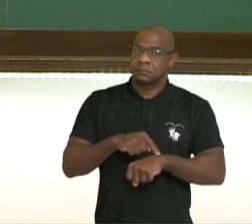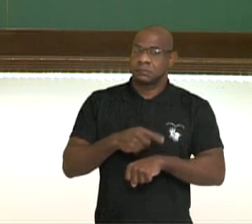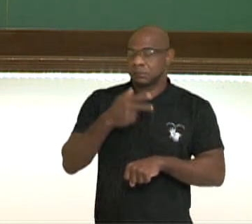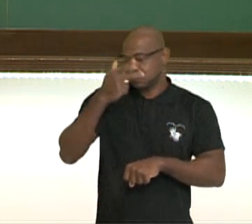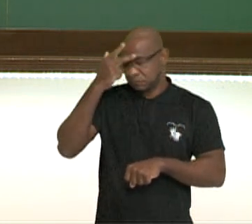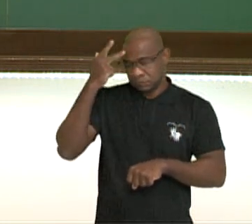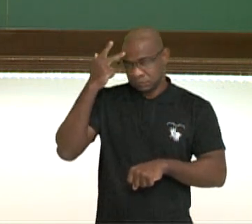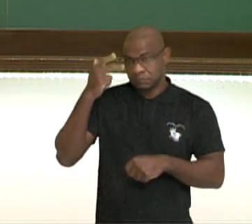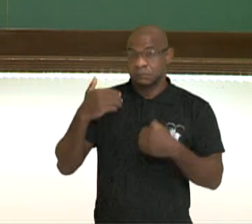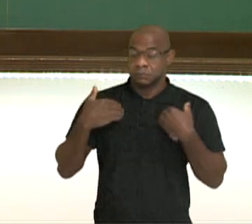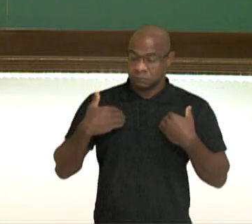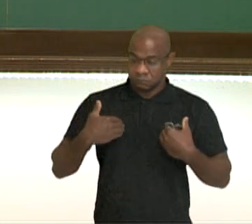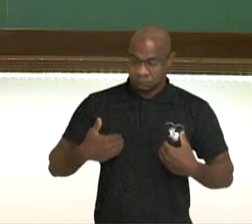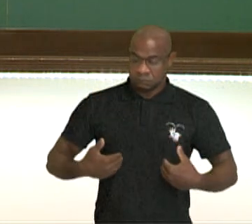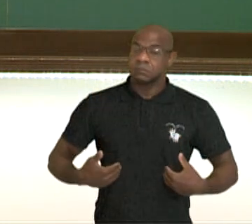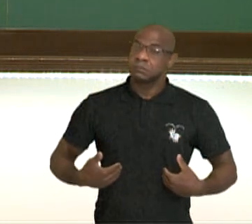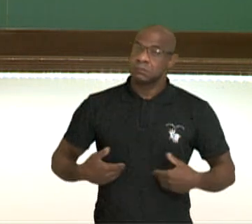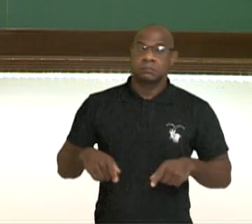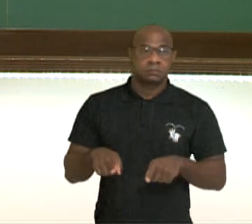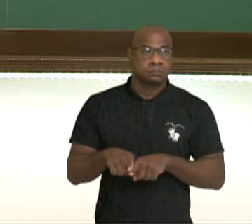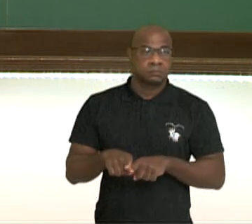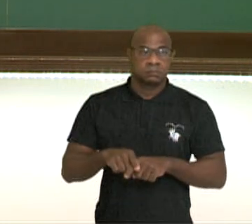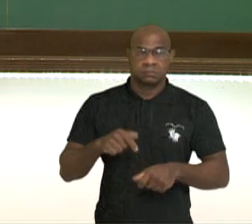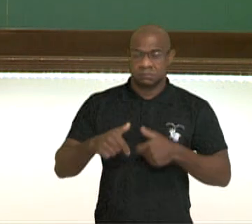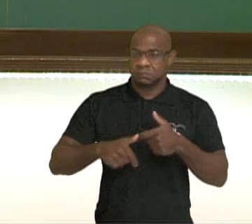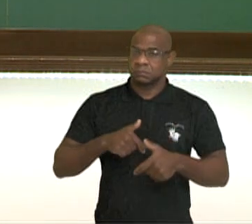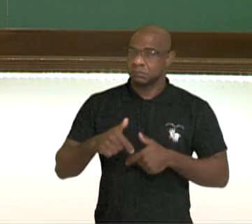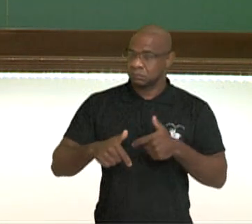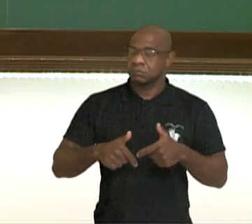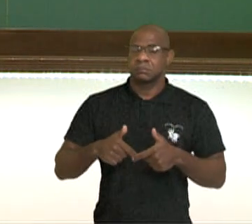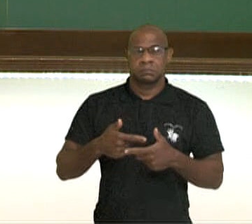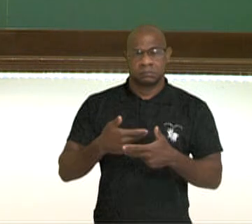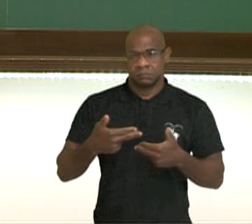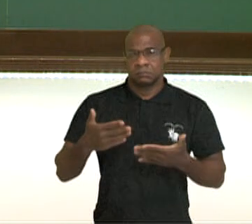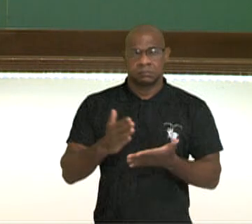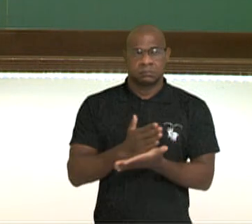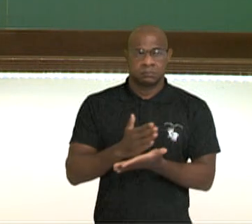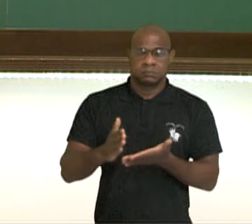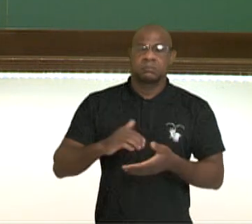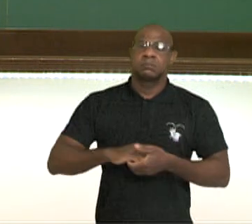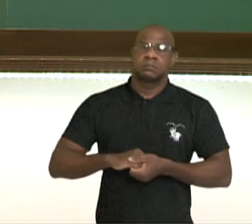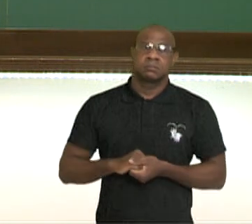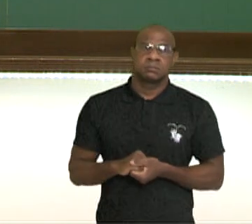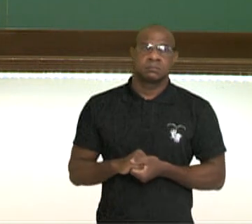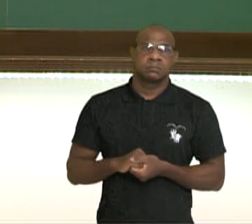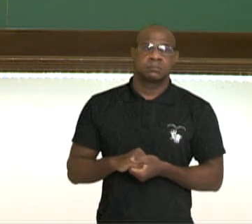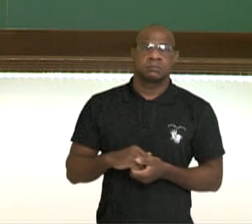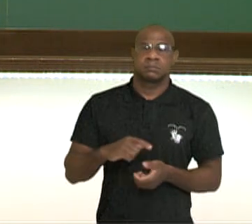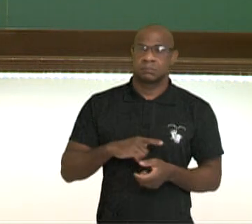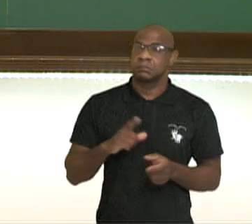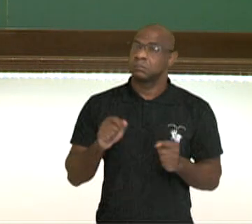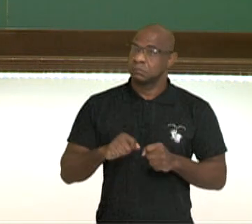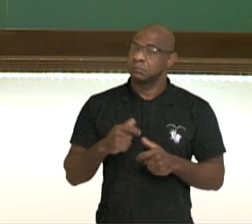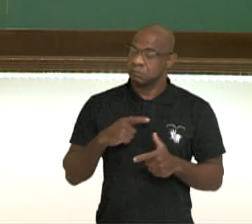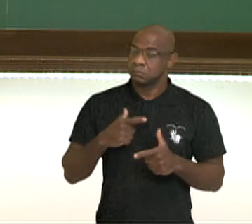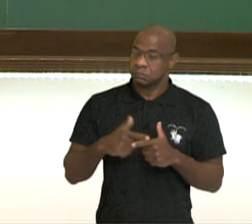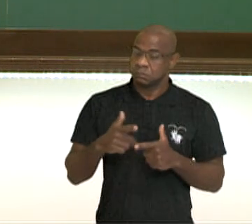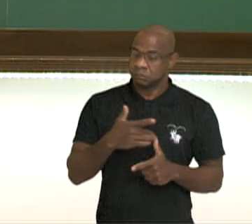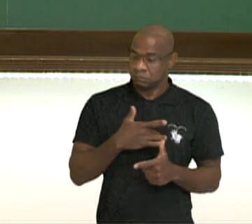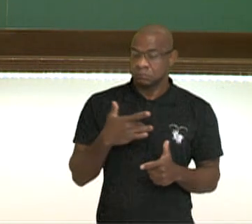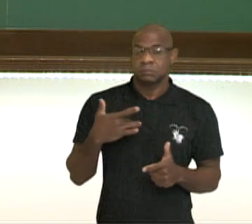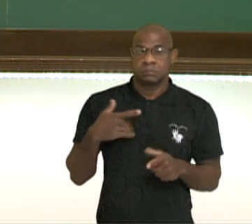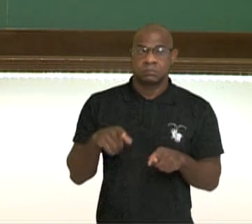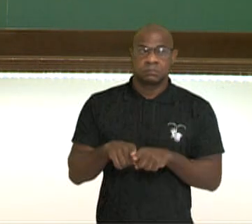pessoas aí fisicamente, tá? Alguns trabalhos laborais. Isso pode impactar também então na saúde do indivíduo. Ter